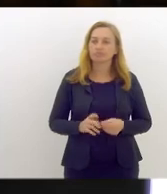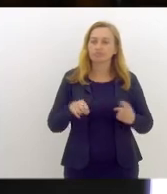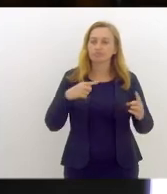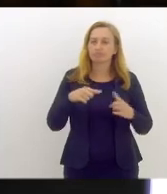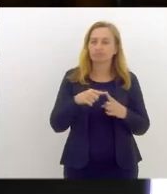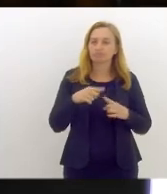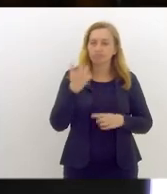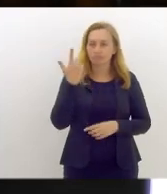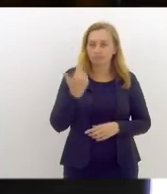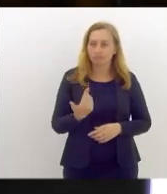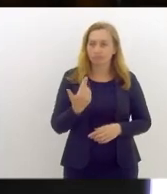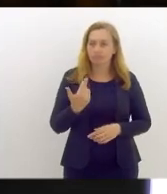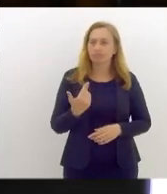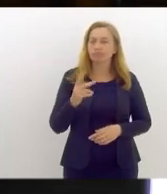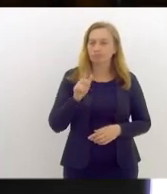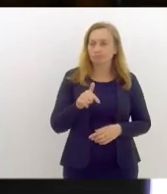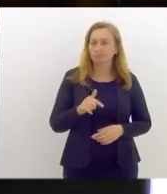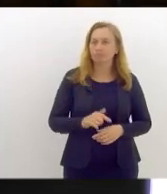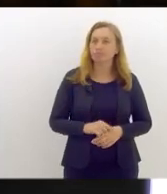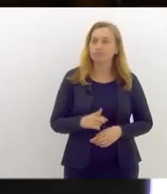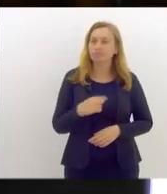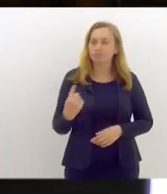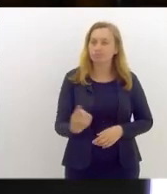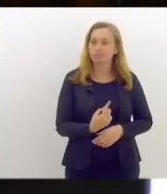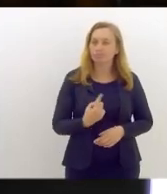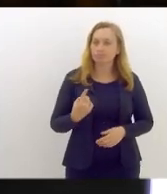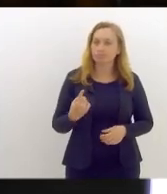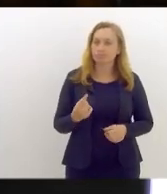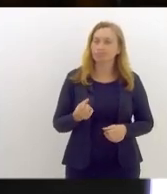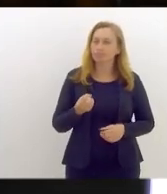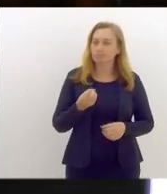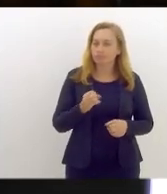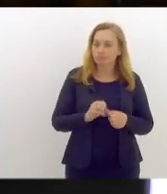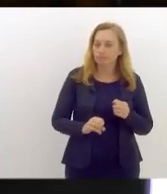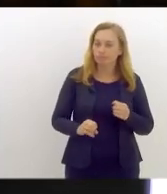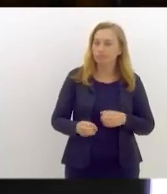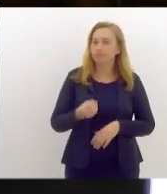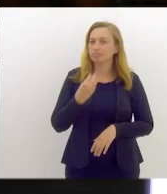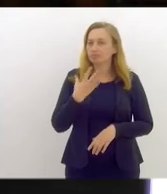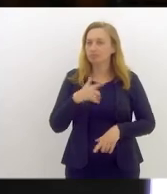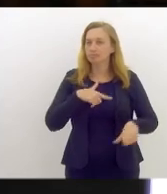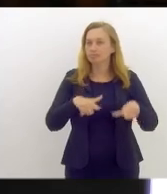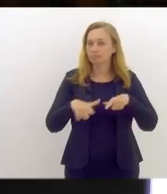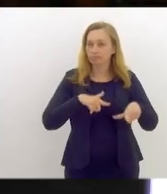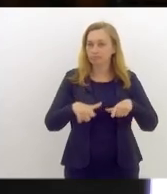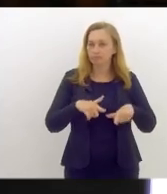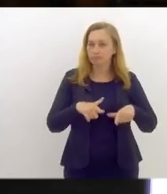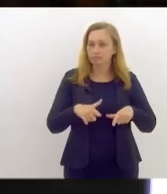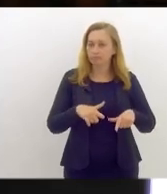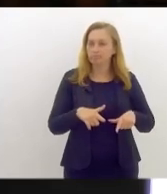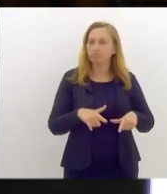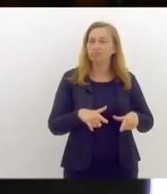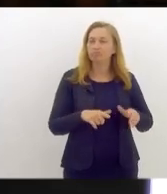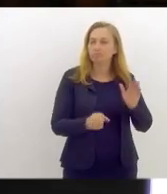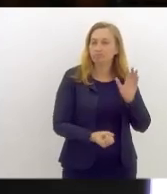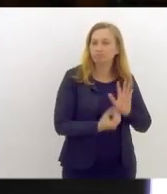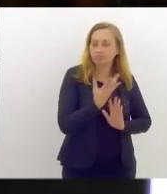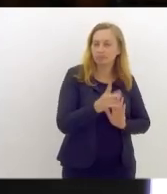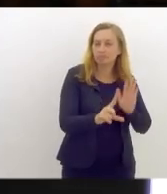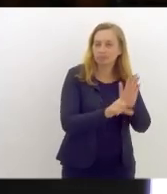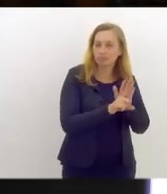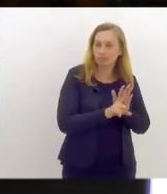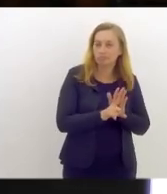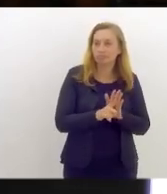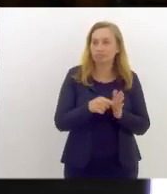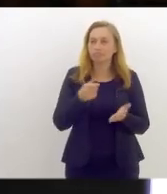objetivo comum e o objetivo comum é nós realizarmos bem a nossa tarefa quer seja de legislar quer seja de julgar